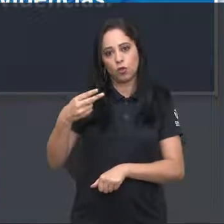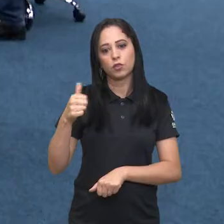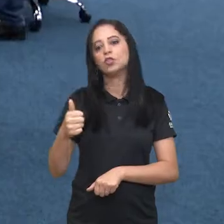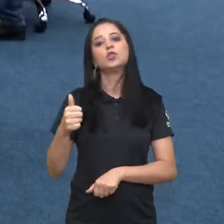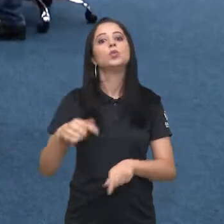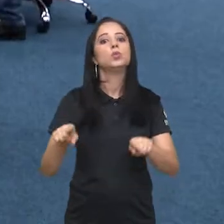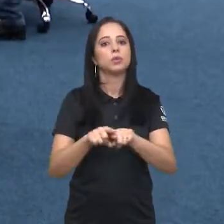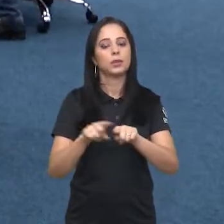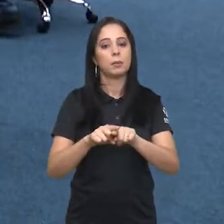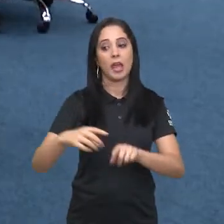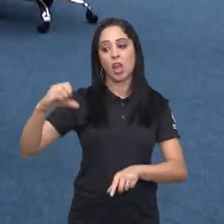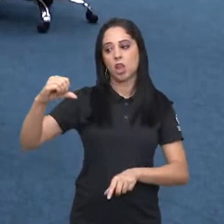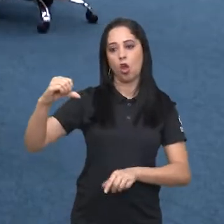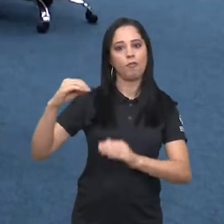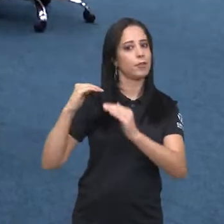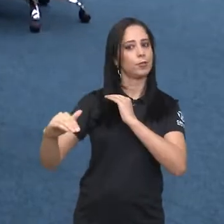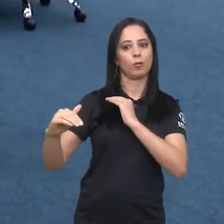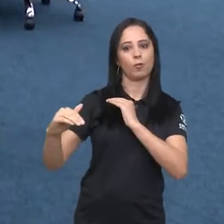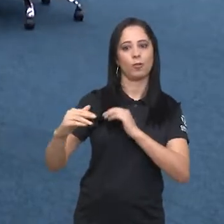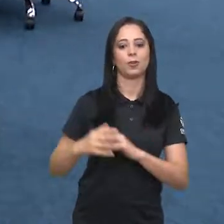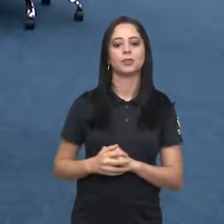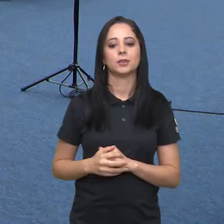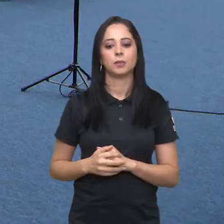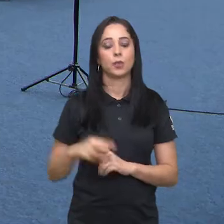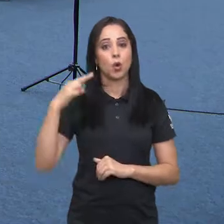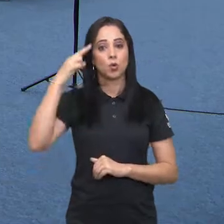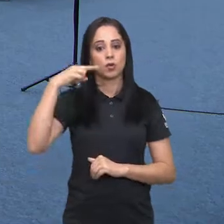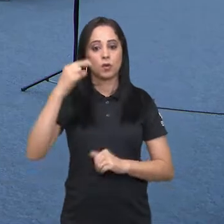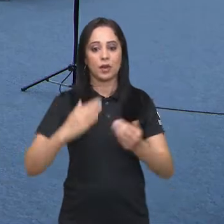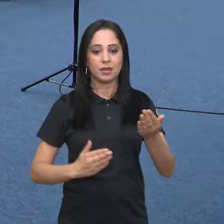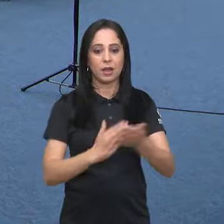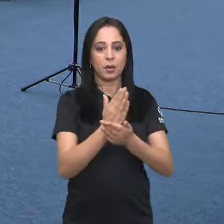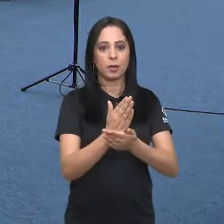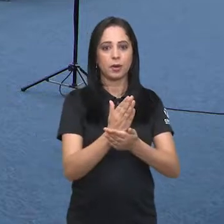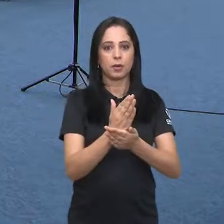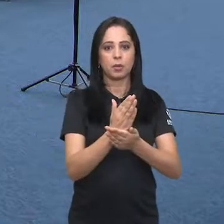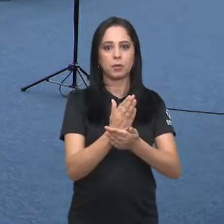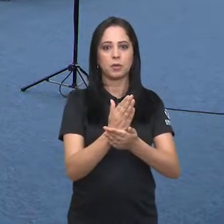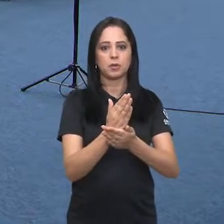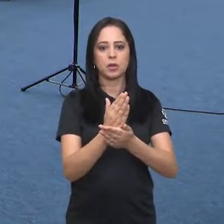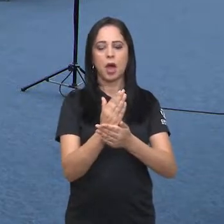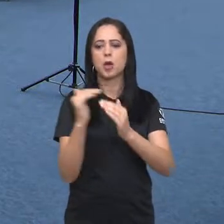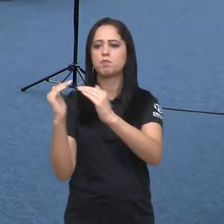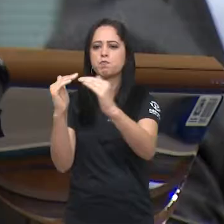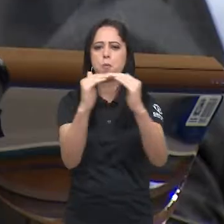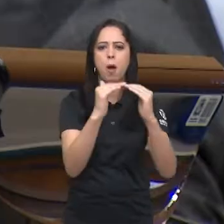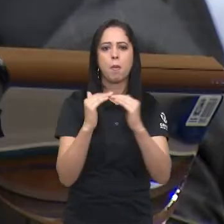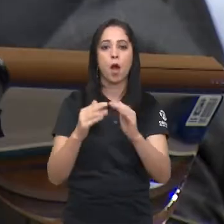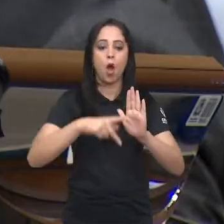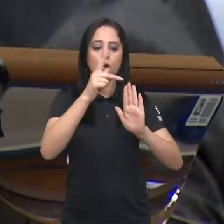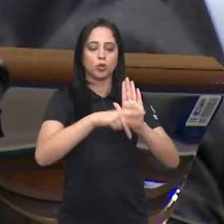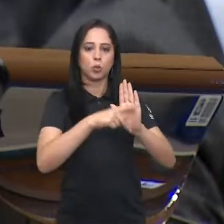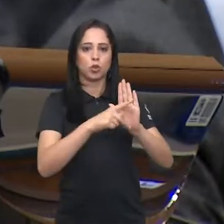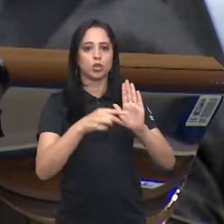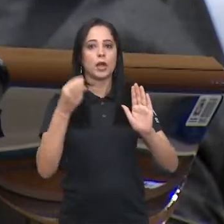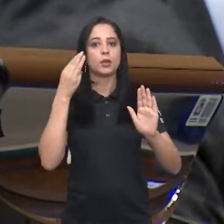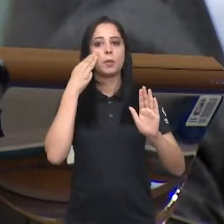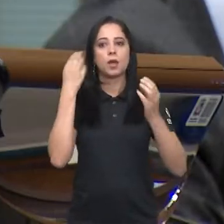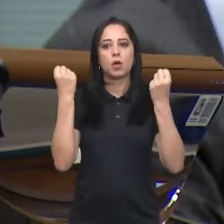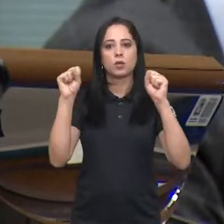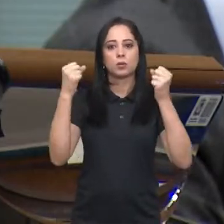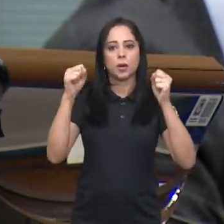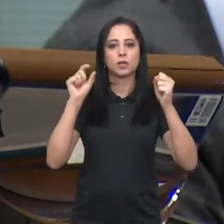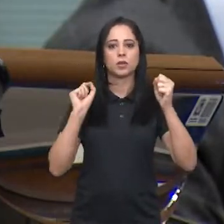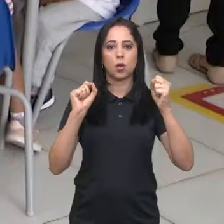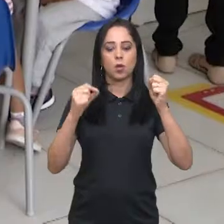2021 também recebeu nove votos contrários os vereadores aprovaram ainda por unanimidade o projeto do vereador